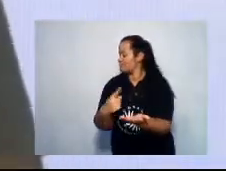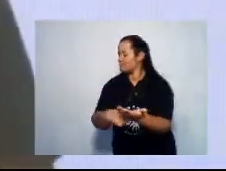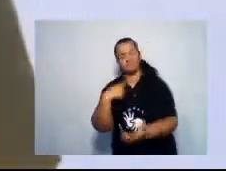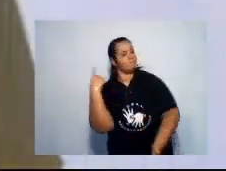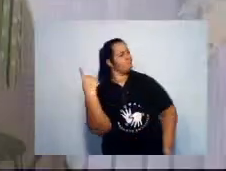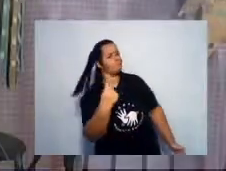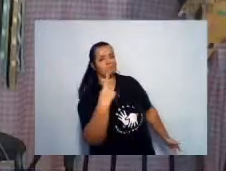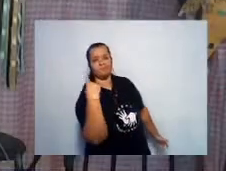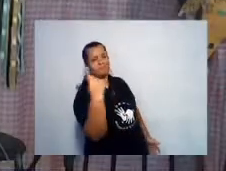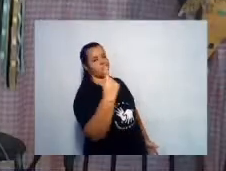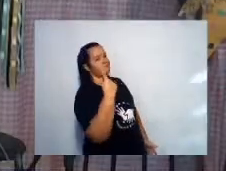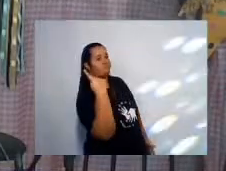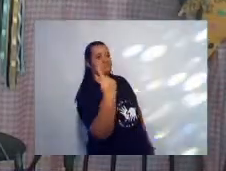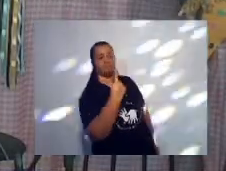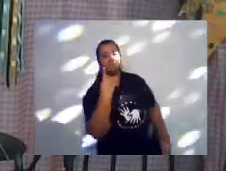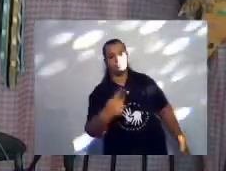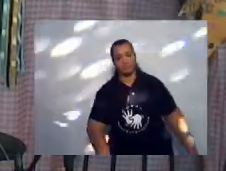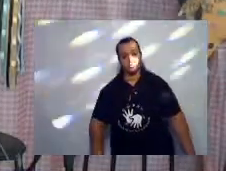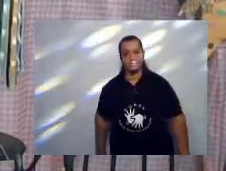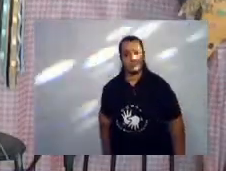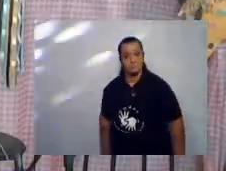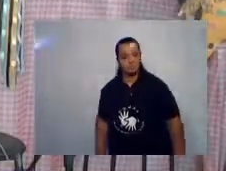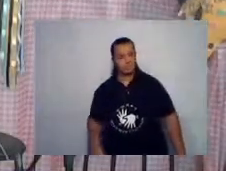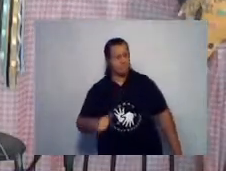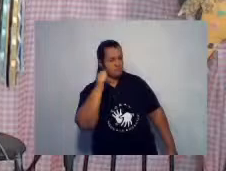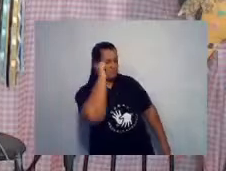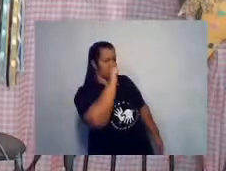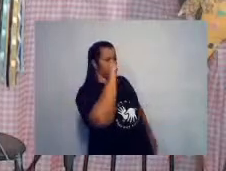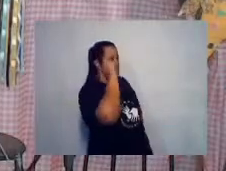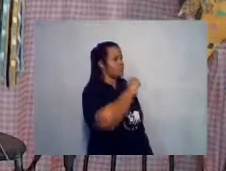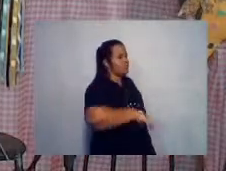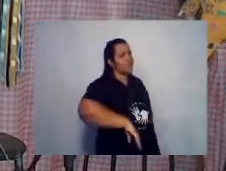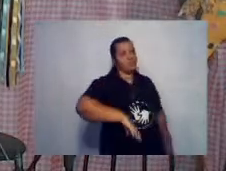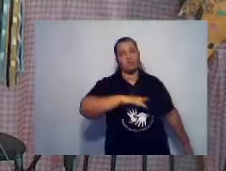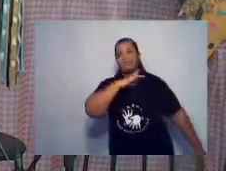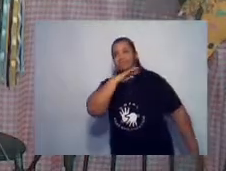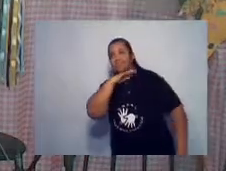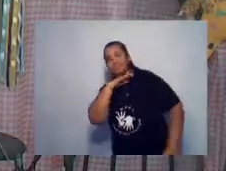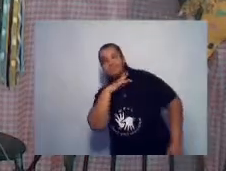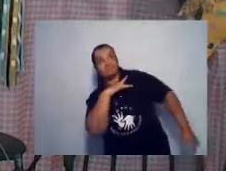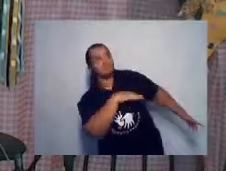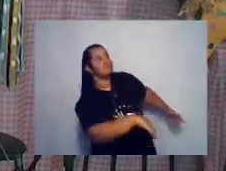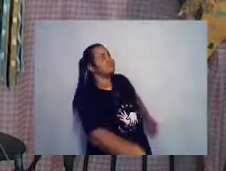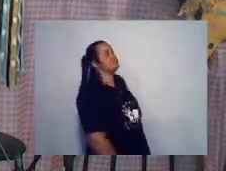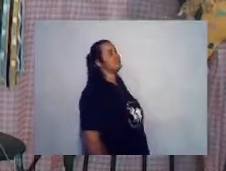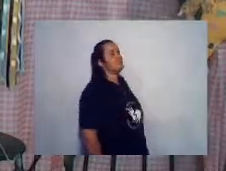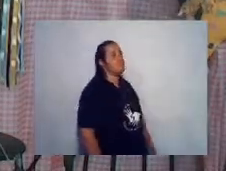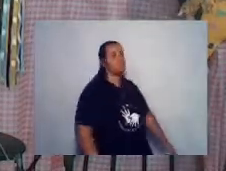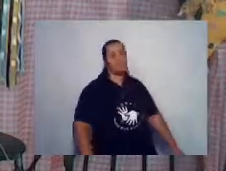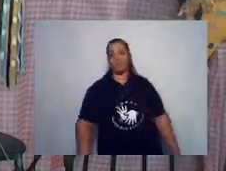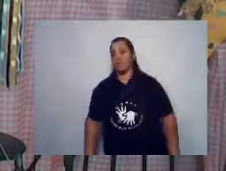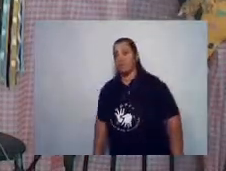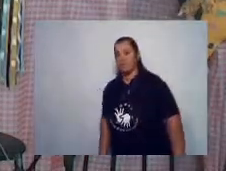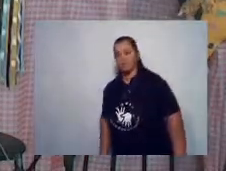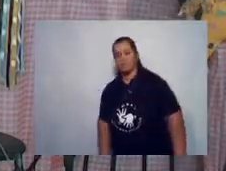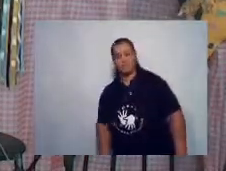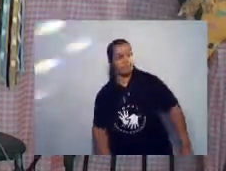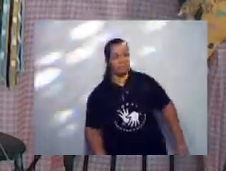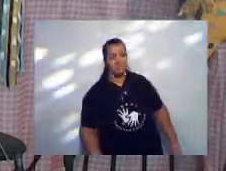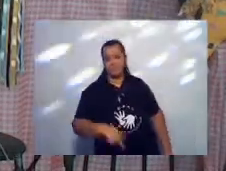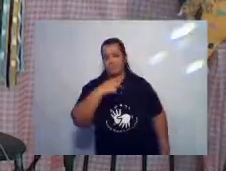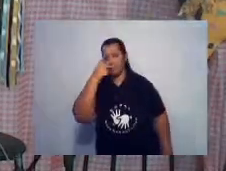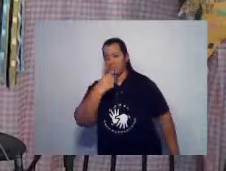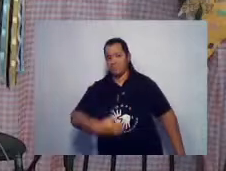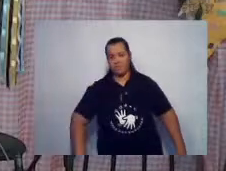bebida não combina mais com a gente. Mas que menina indecente.